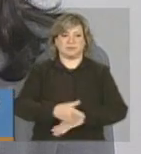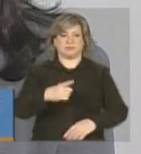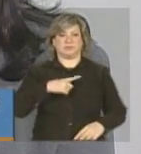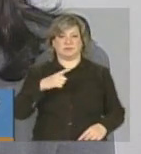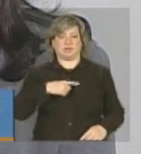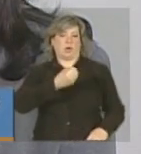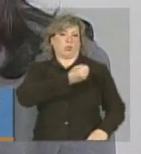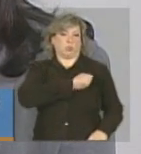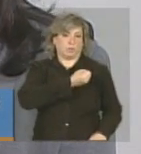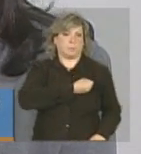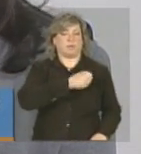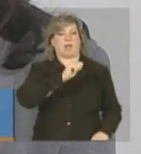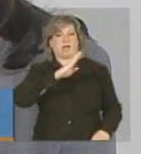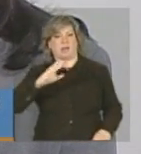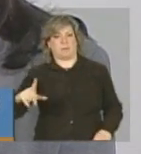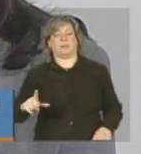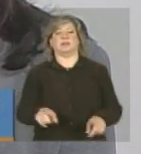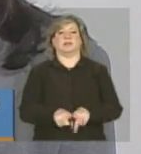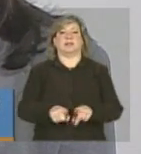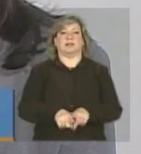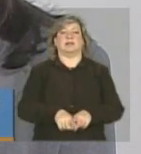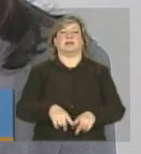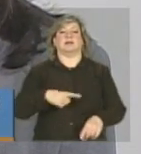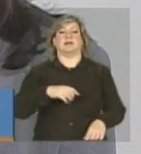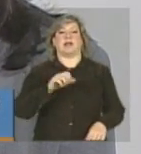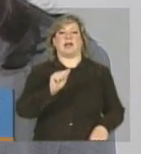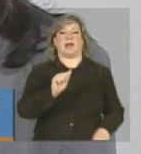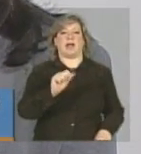alfanumérico que a gente chama, ele está